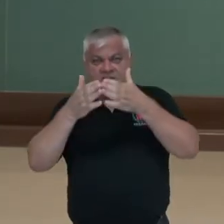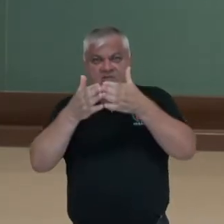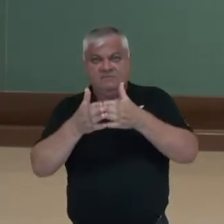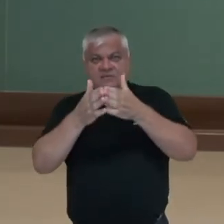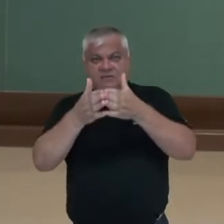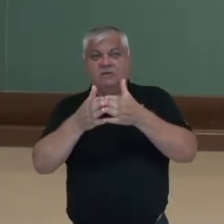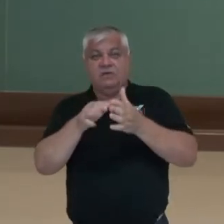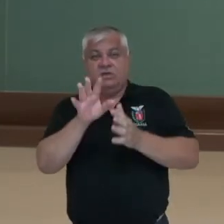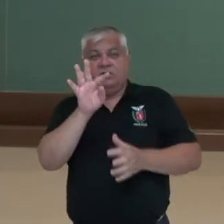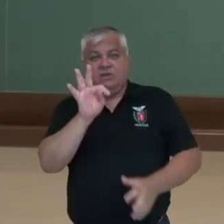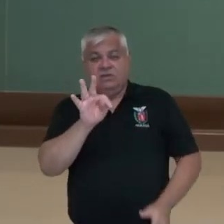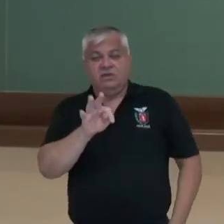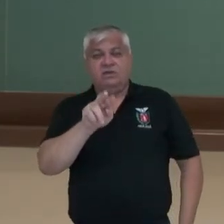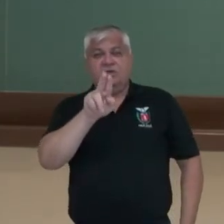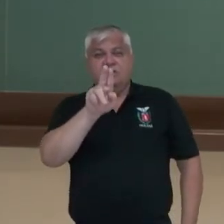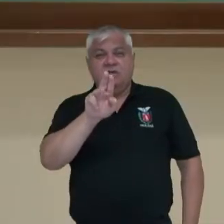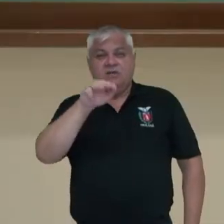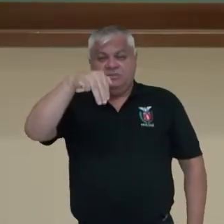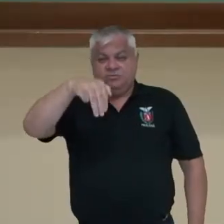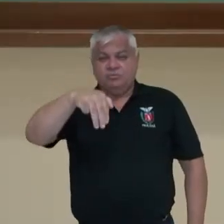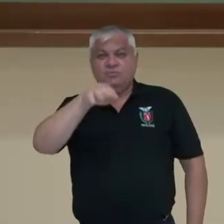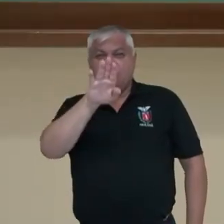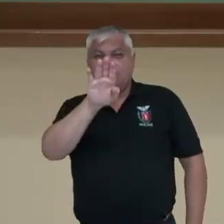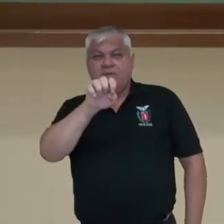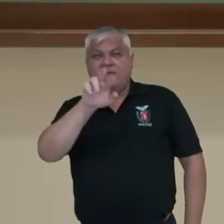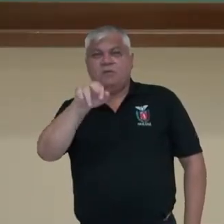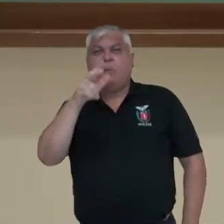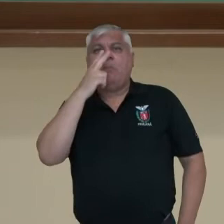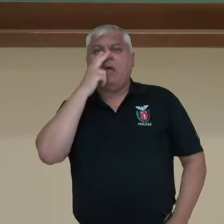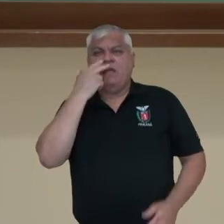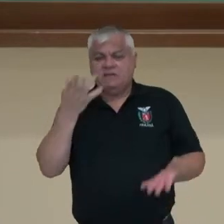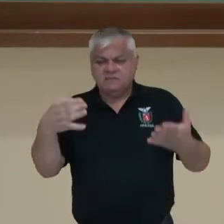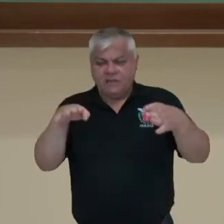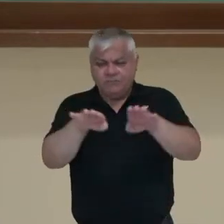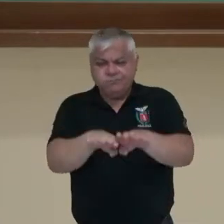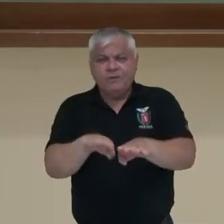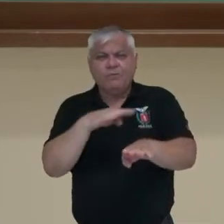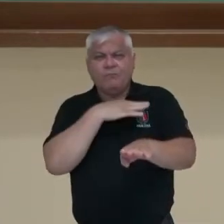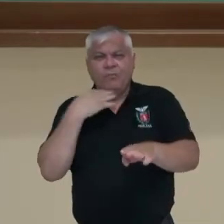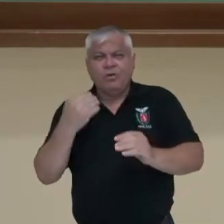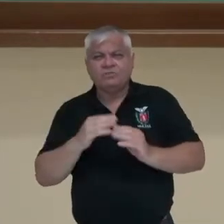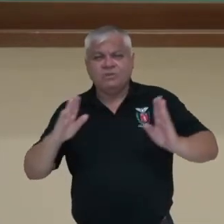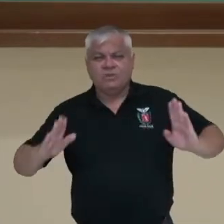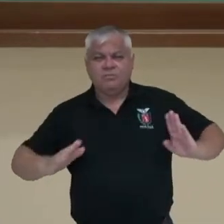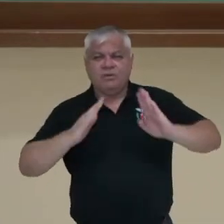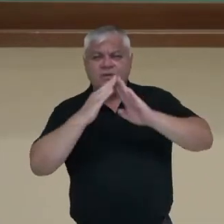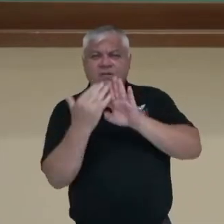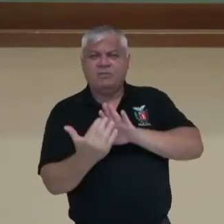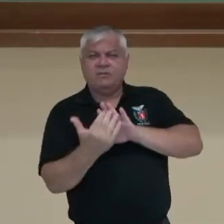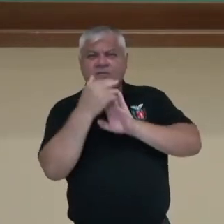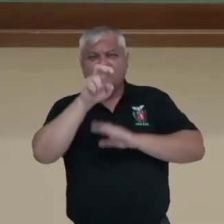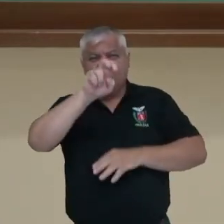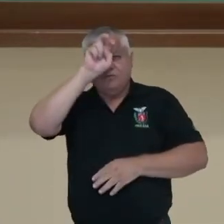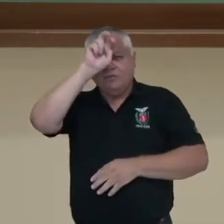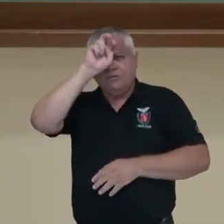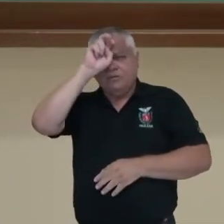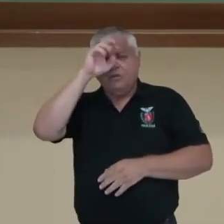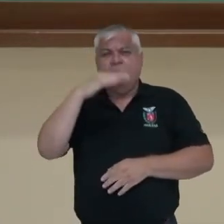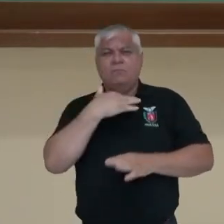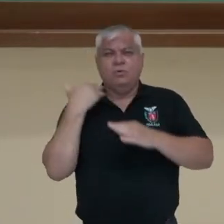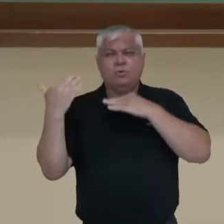Tumbeiros, quando falamos isso, o que vem à mente de vocês? Tumba, pirâmide, o faraó, a múmia, o morto lá